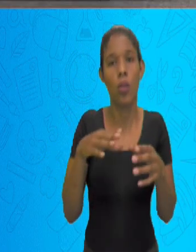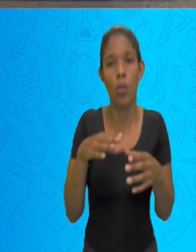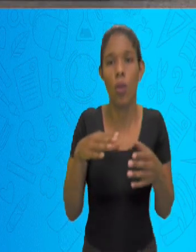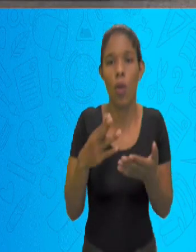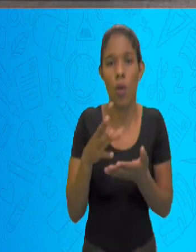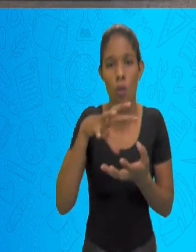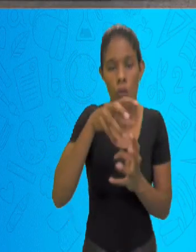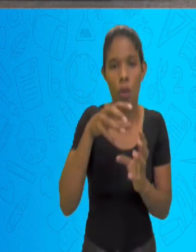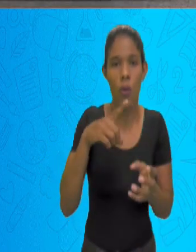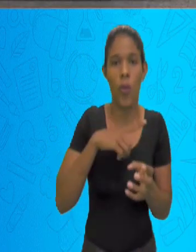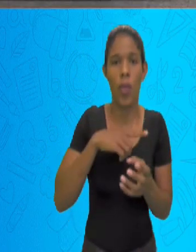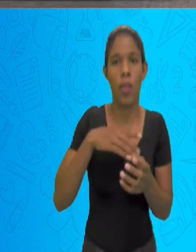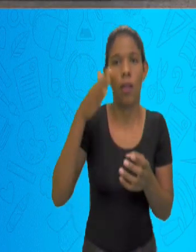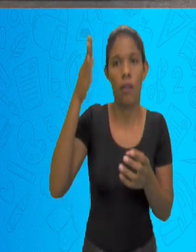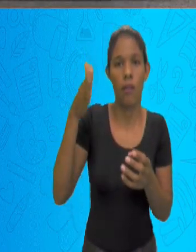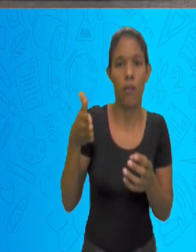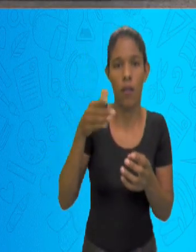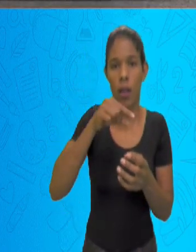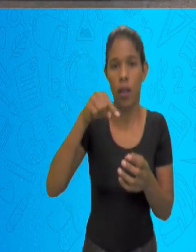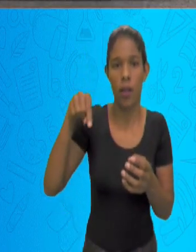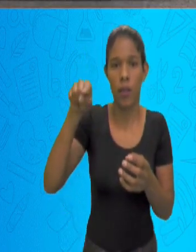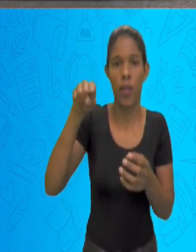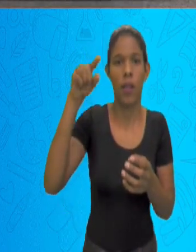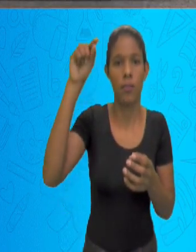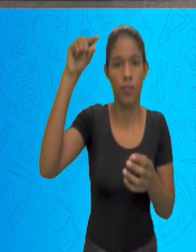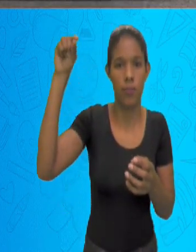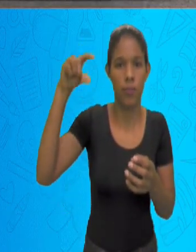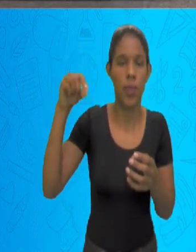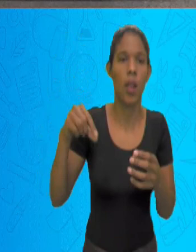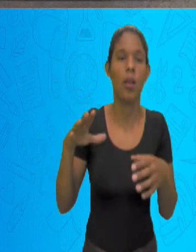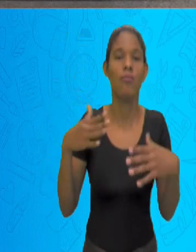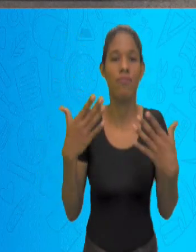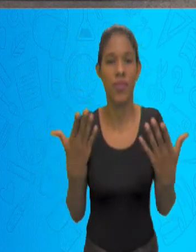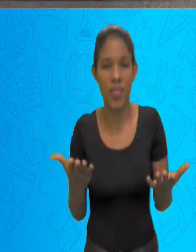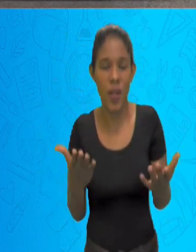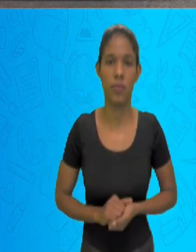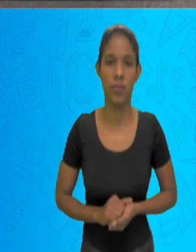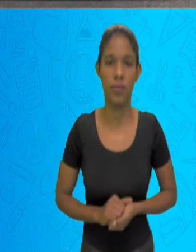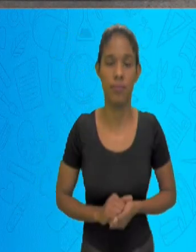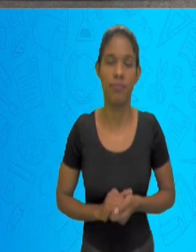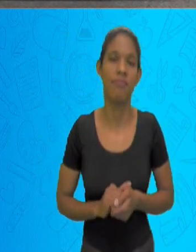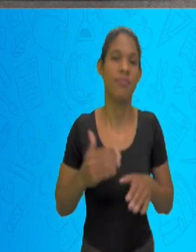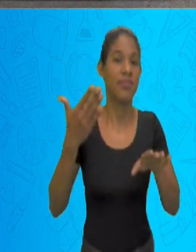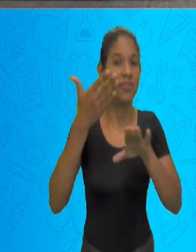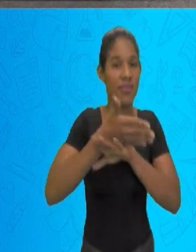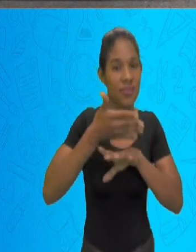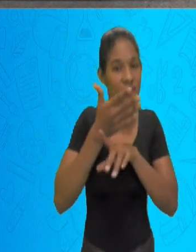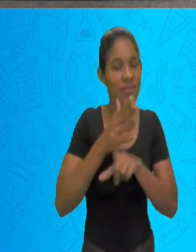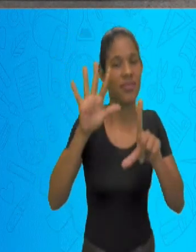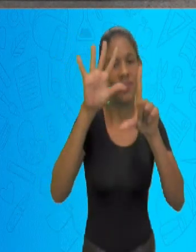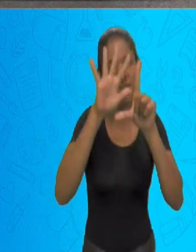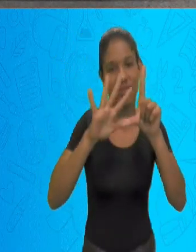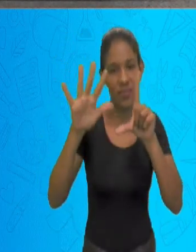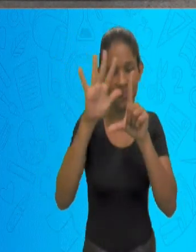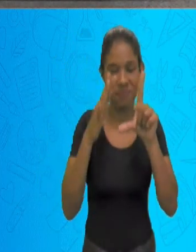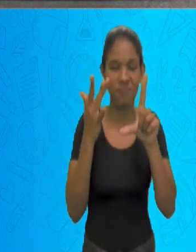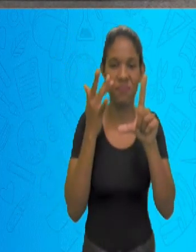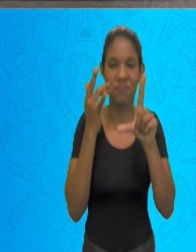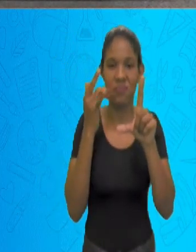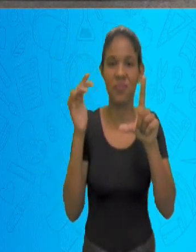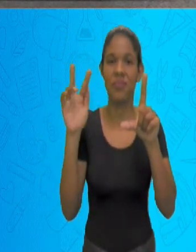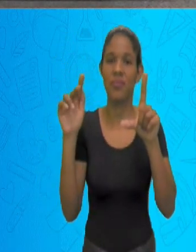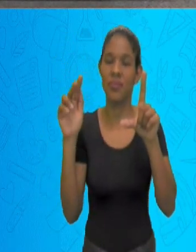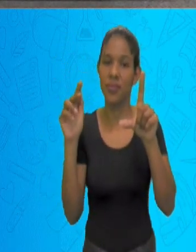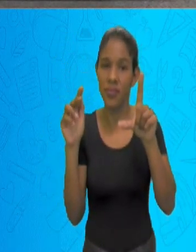É isso aí, pessoal. Nós vamos finalizar a nossa aula. Eu espero que vocês tenham entendido. E para acessar a nossa plataforma